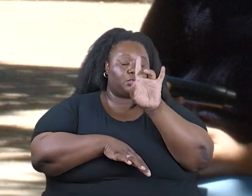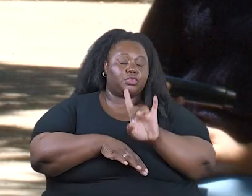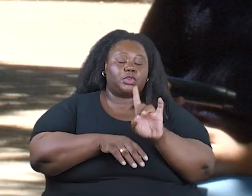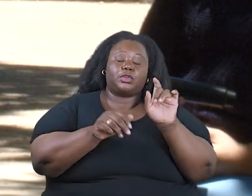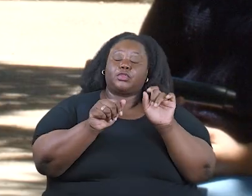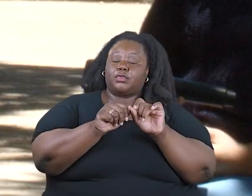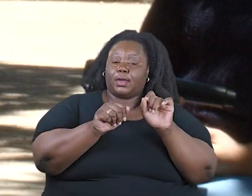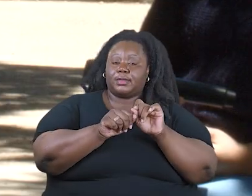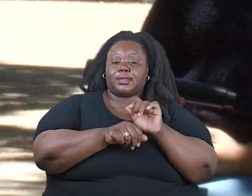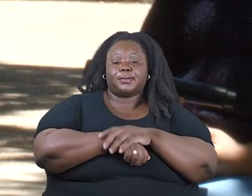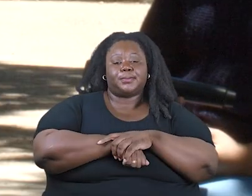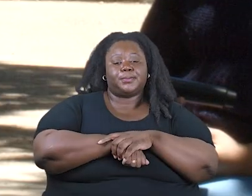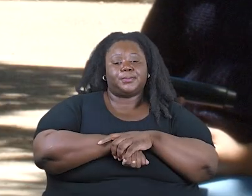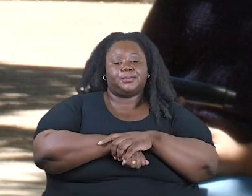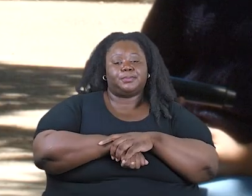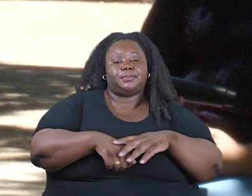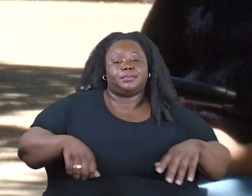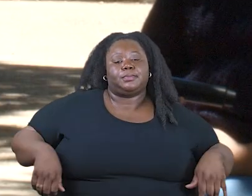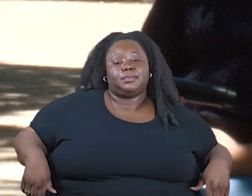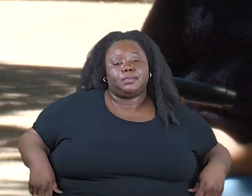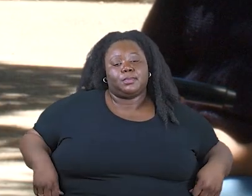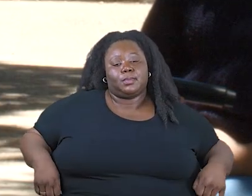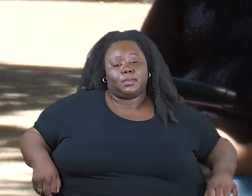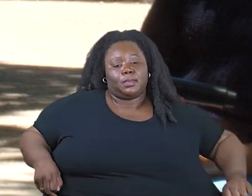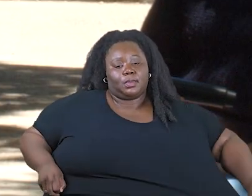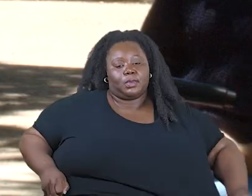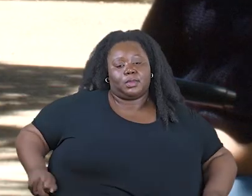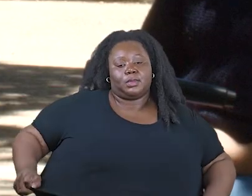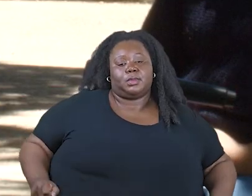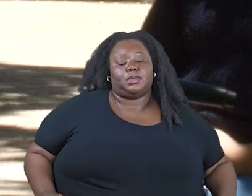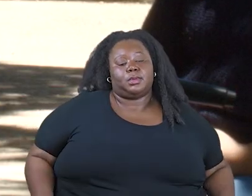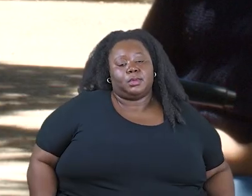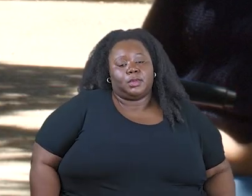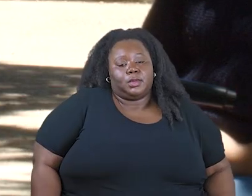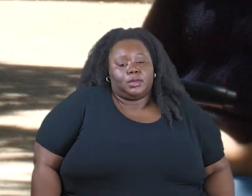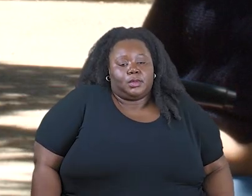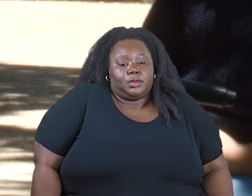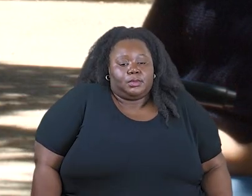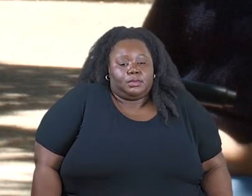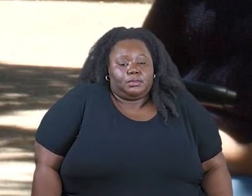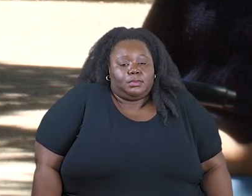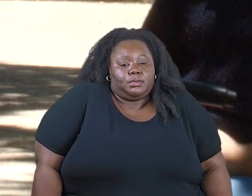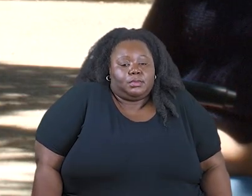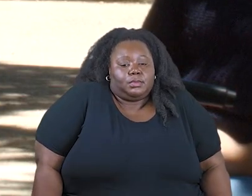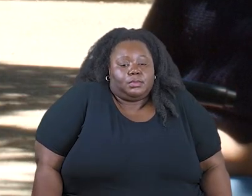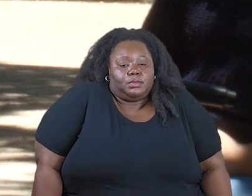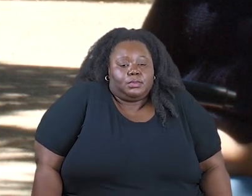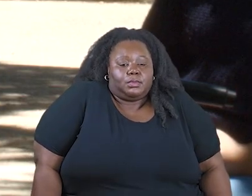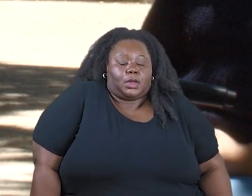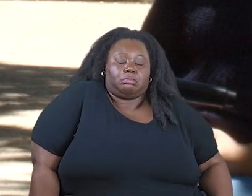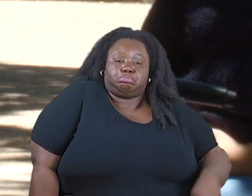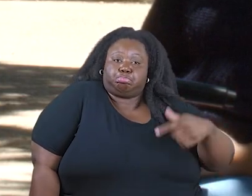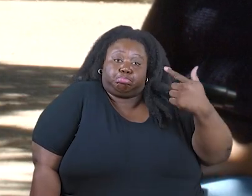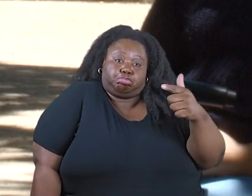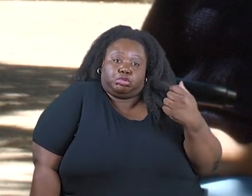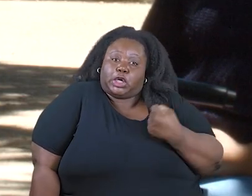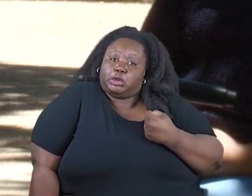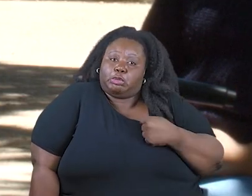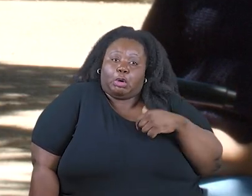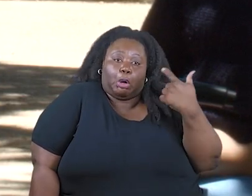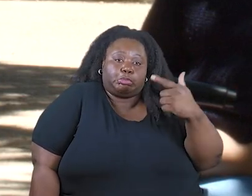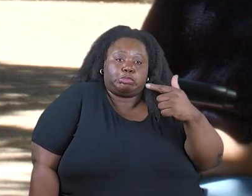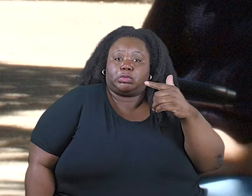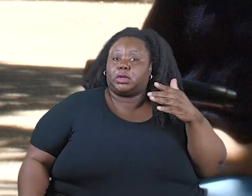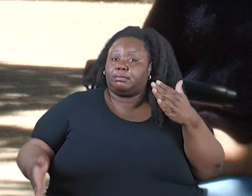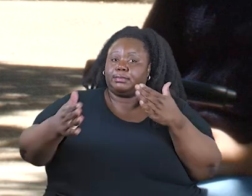direitos de edição. Então, ele é uma obra de arte, não tem numeração, não tem limitação.